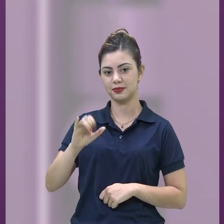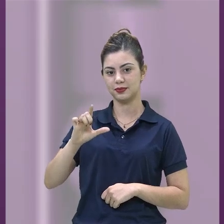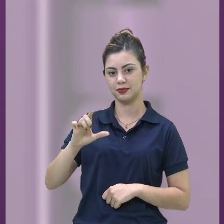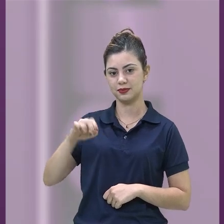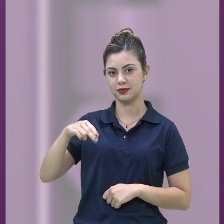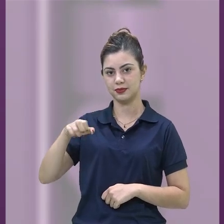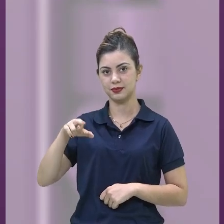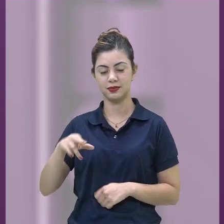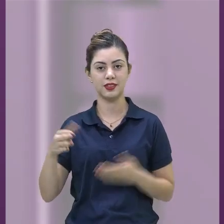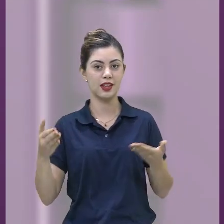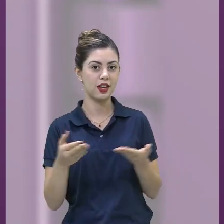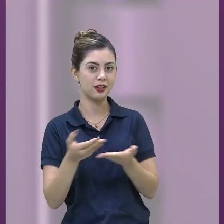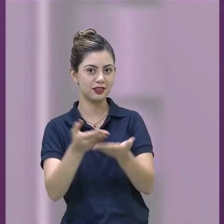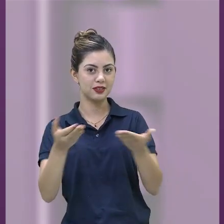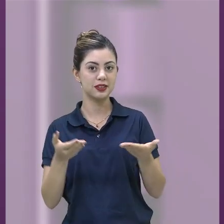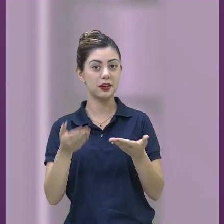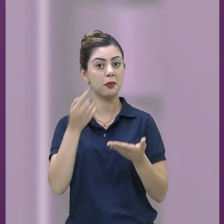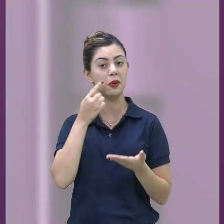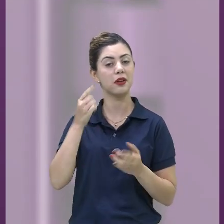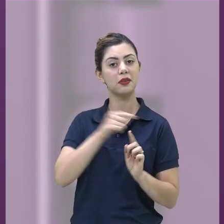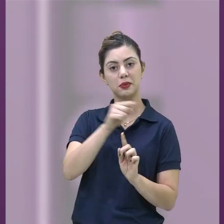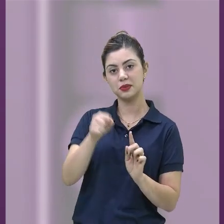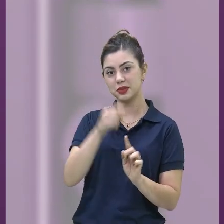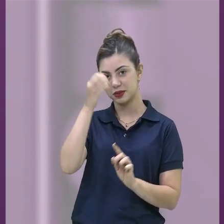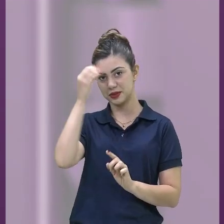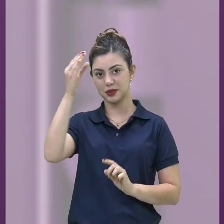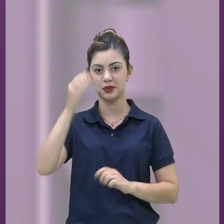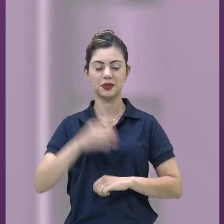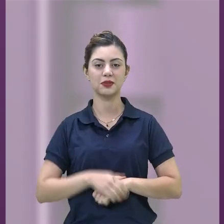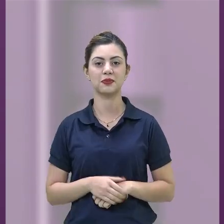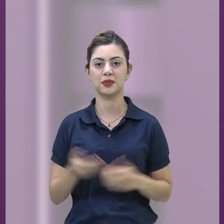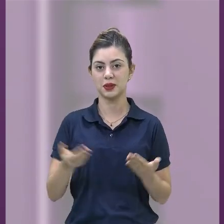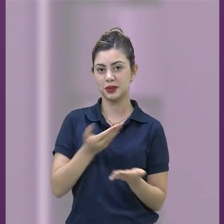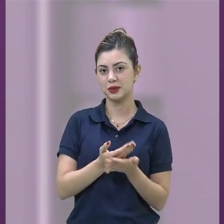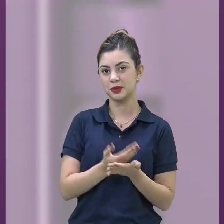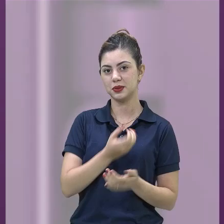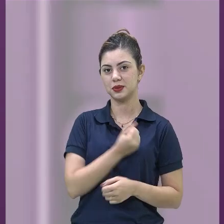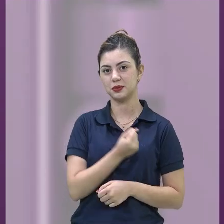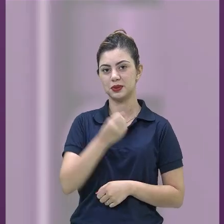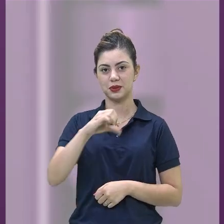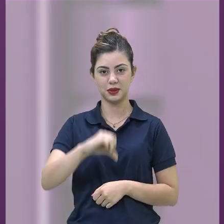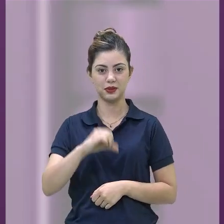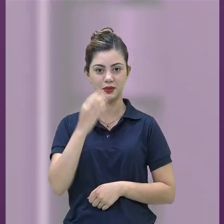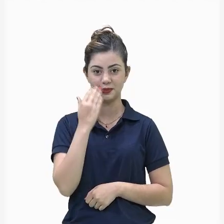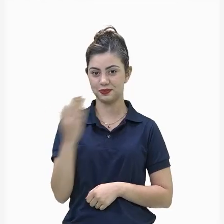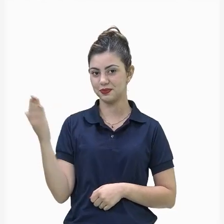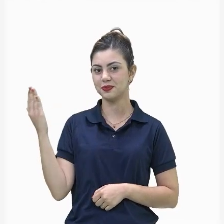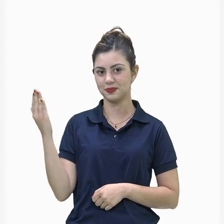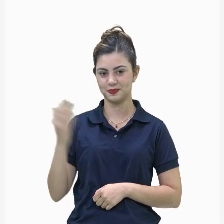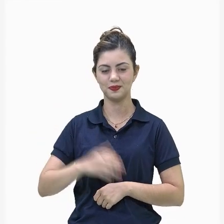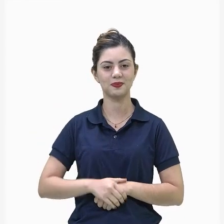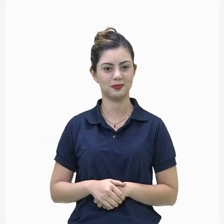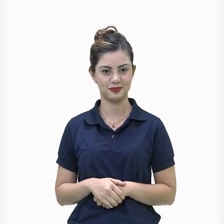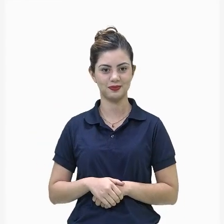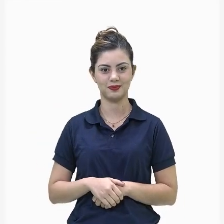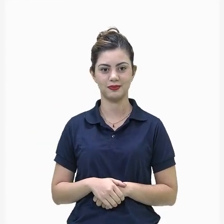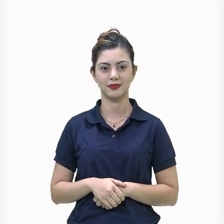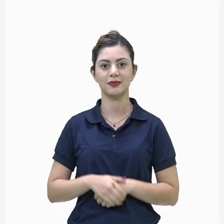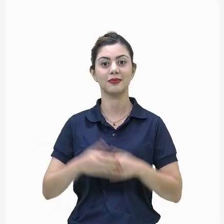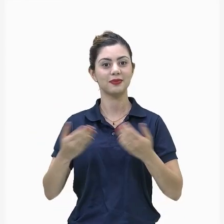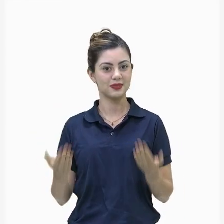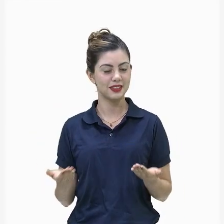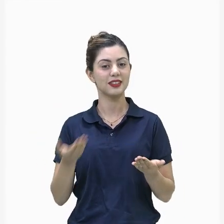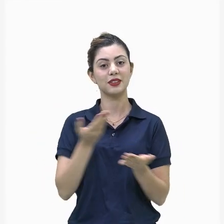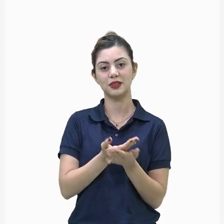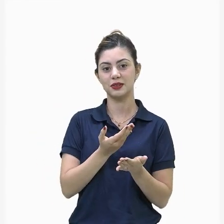a acompanhar comigo o objeto de conhecimento da aula de número 9. Acompanhe comigo aí na tela, olha só. O